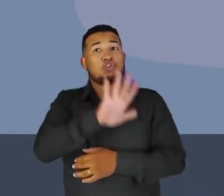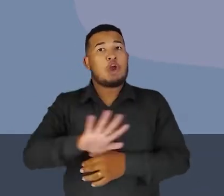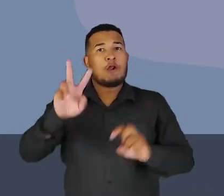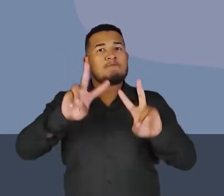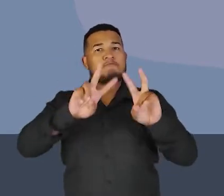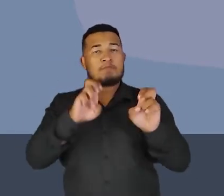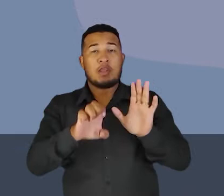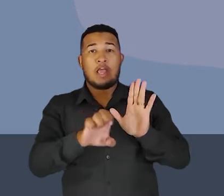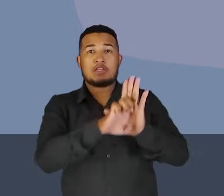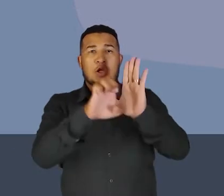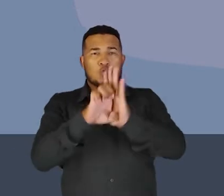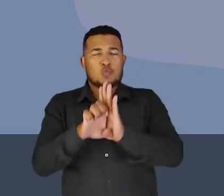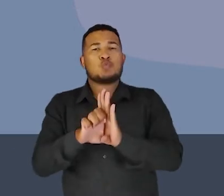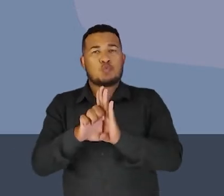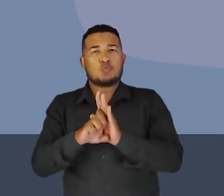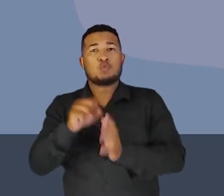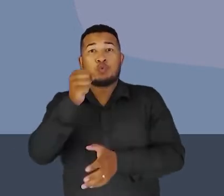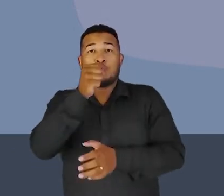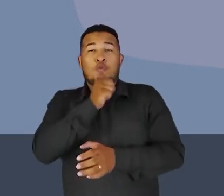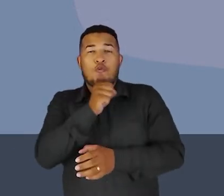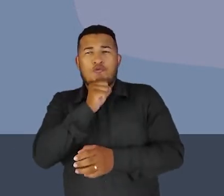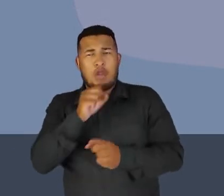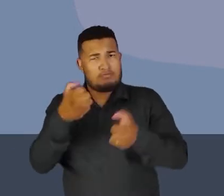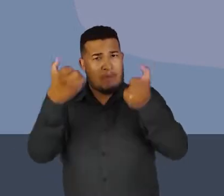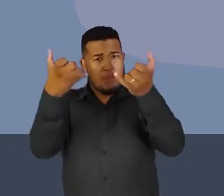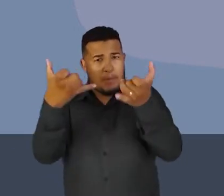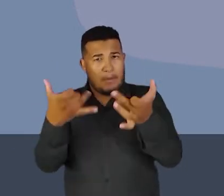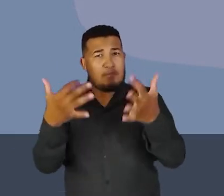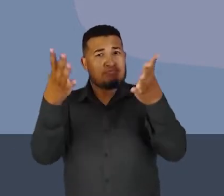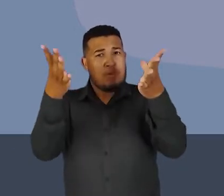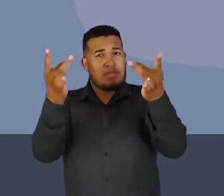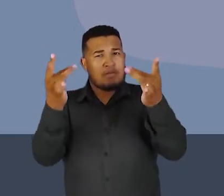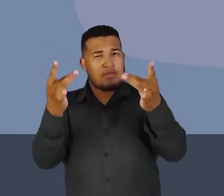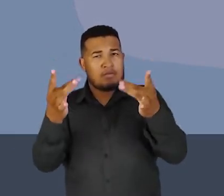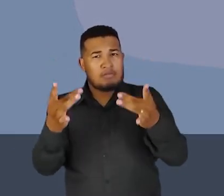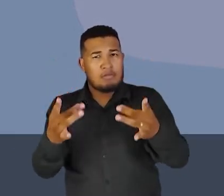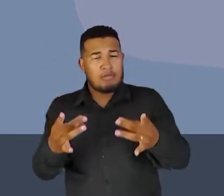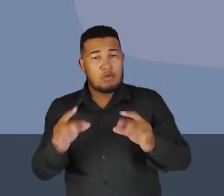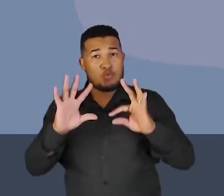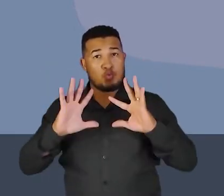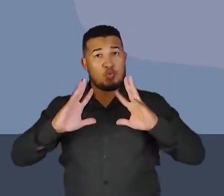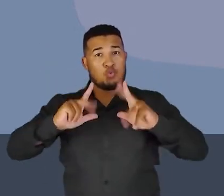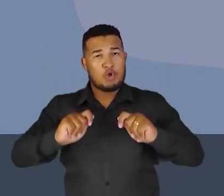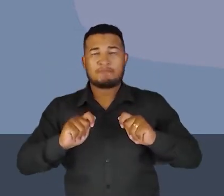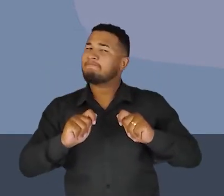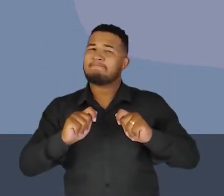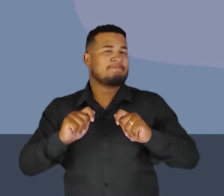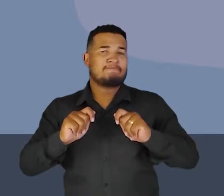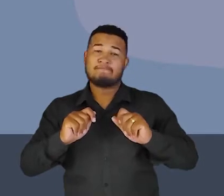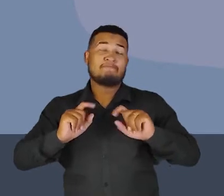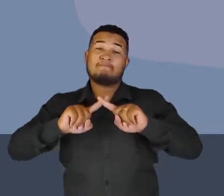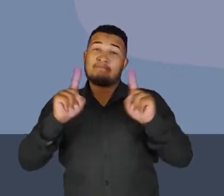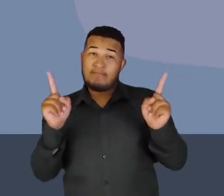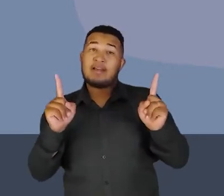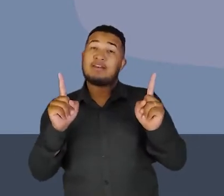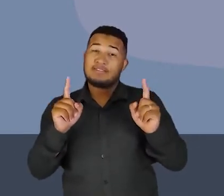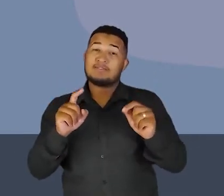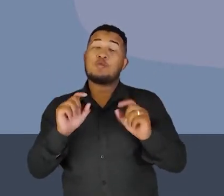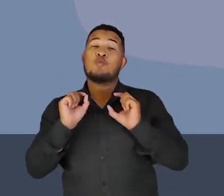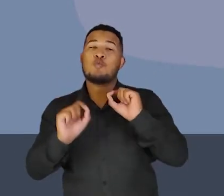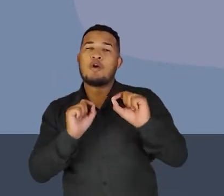do Idoso. Eu não vou explicar, detalhadamente o Estatuto do Idoso, mas sim